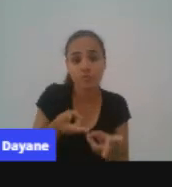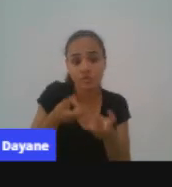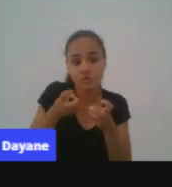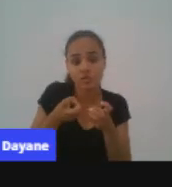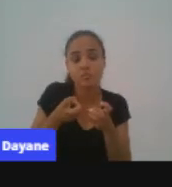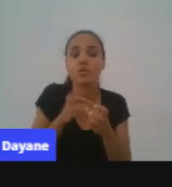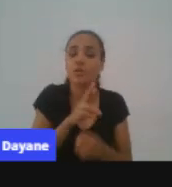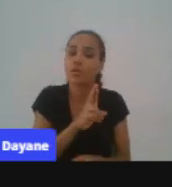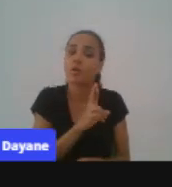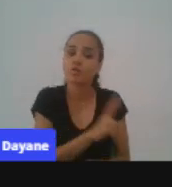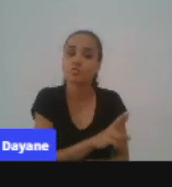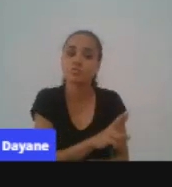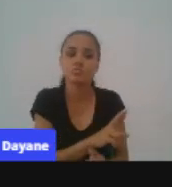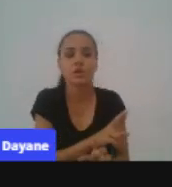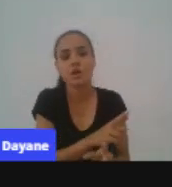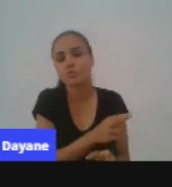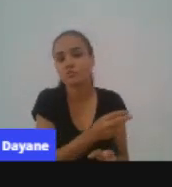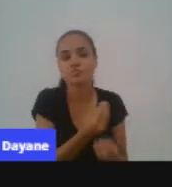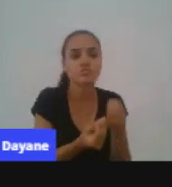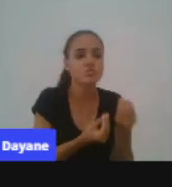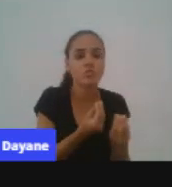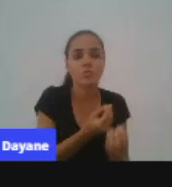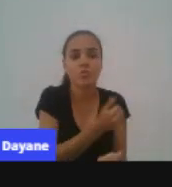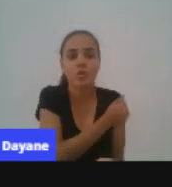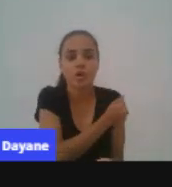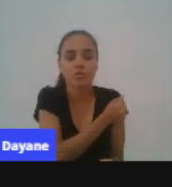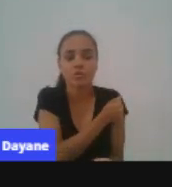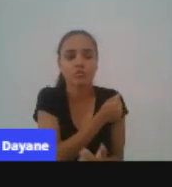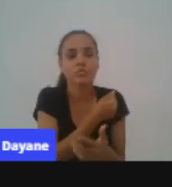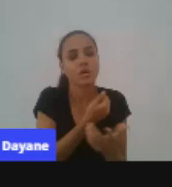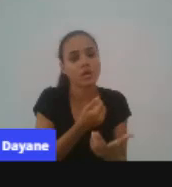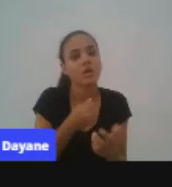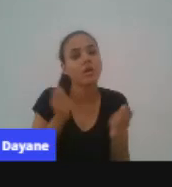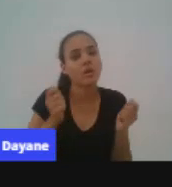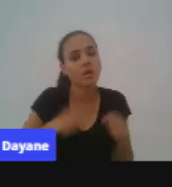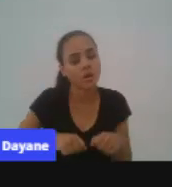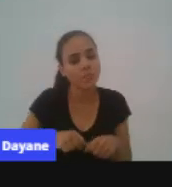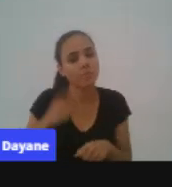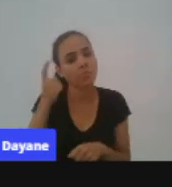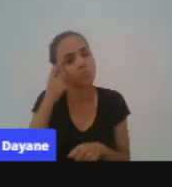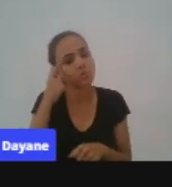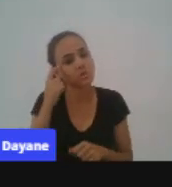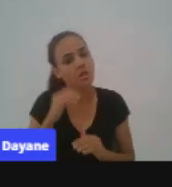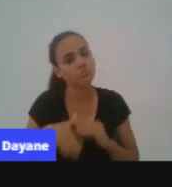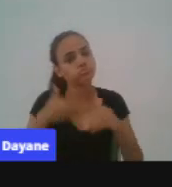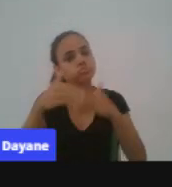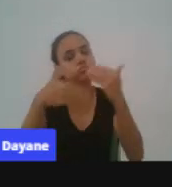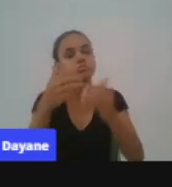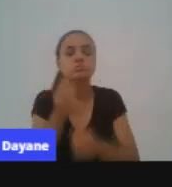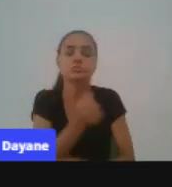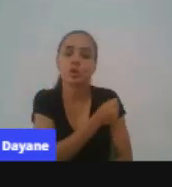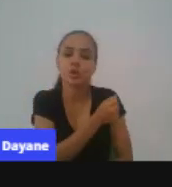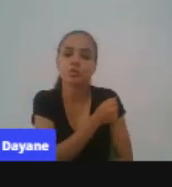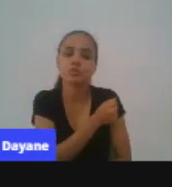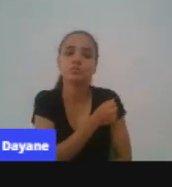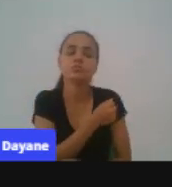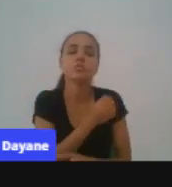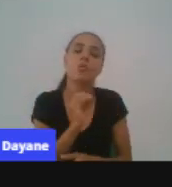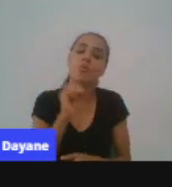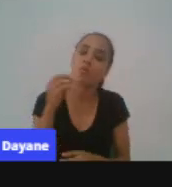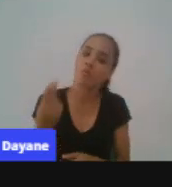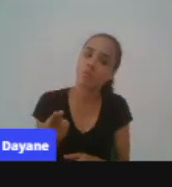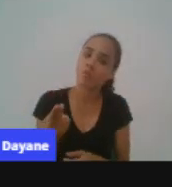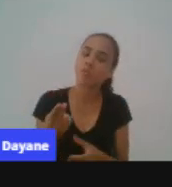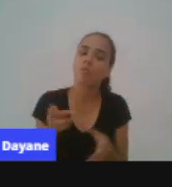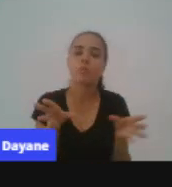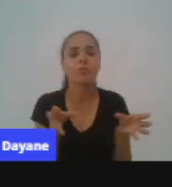pensar planejamentos de ações para recuperação da aprendizagem desses alunos ou dessa turma, né? Caso você perceba que eles estão muito